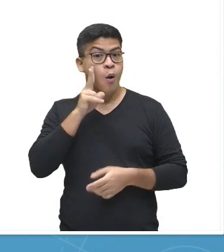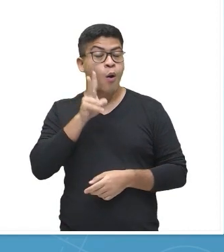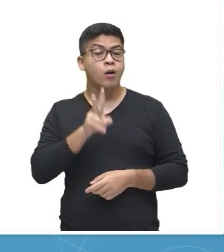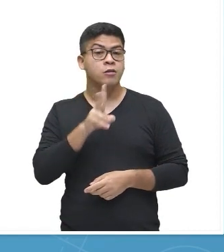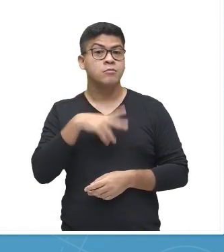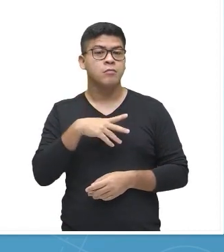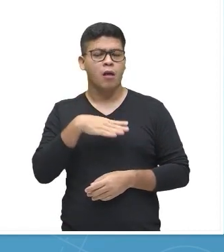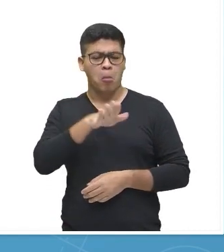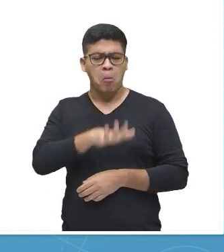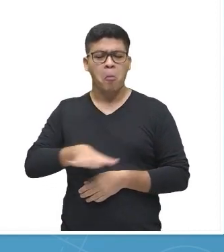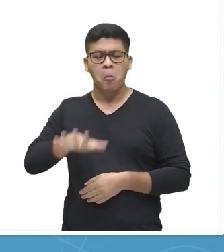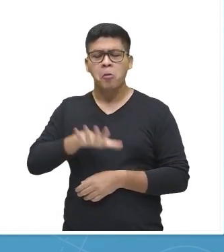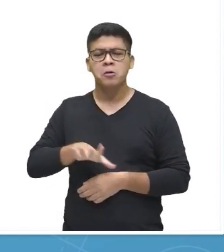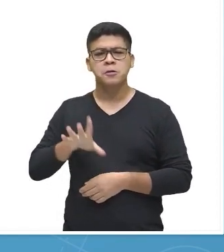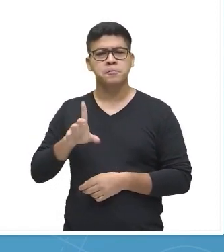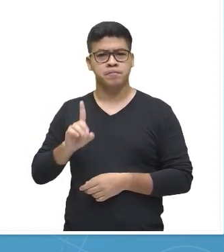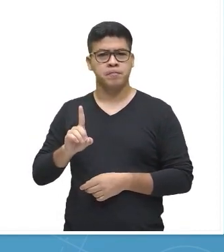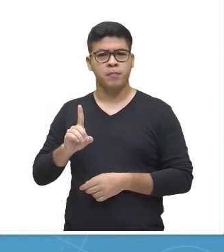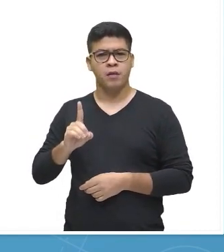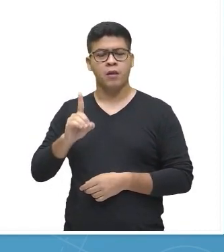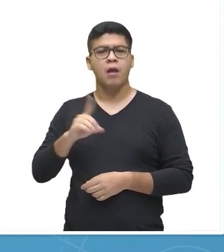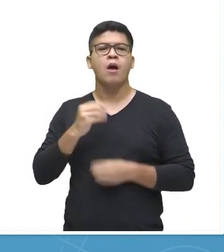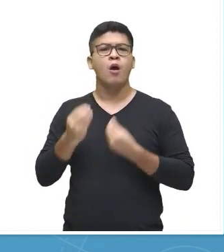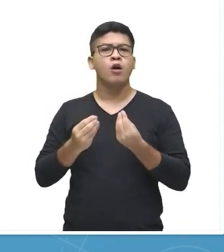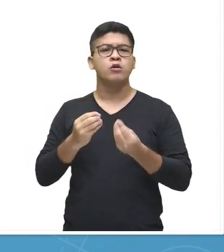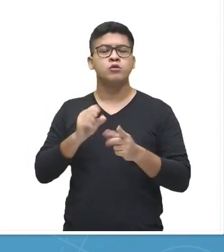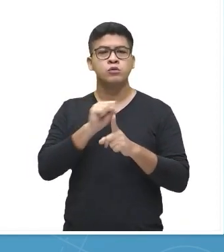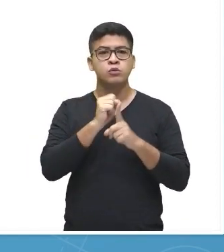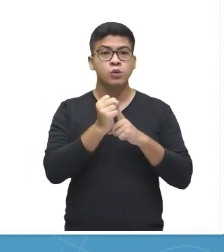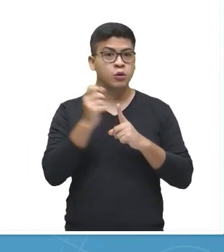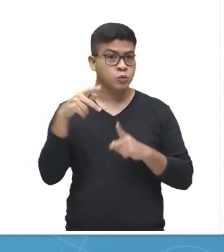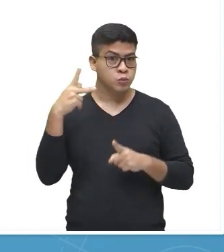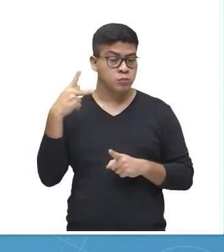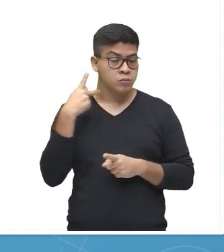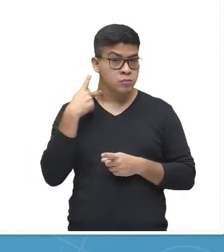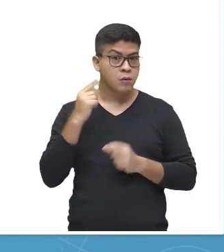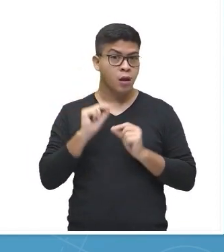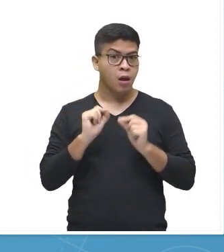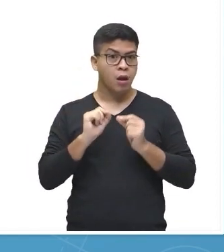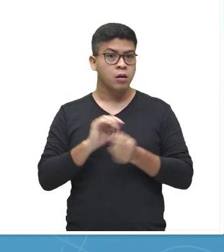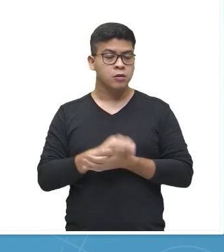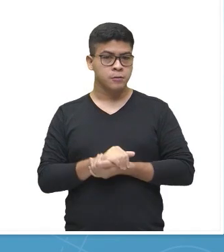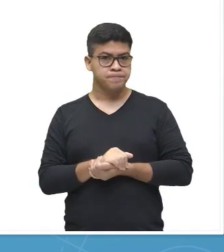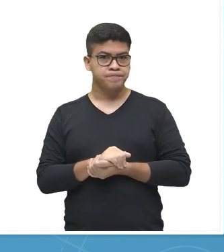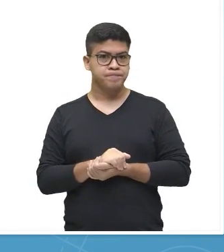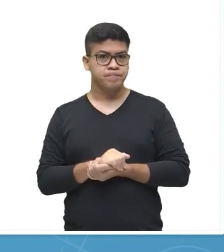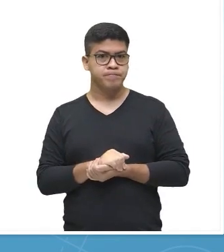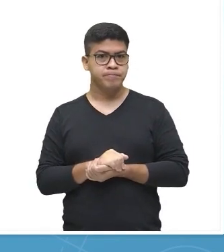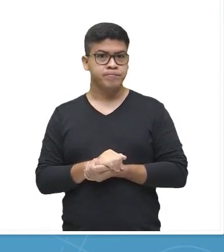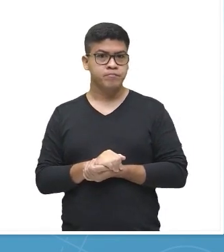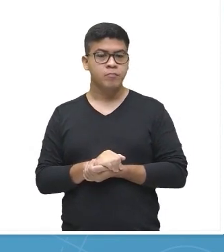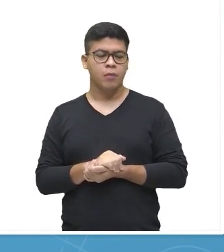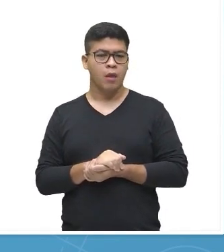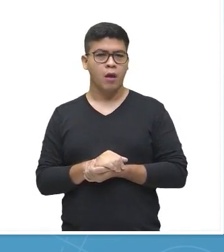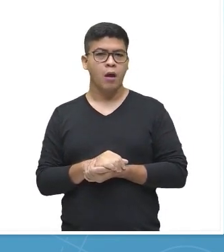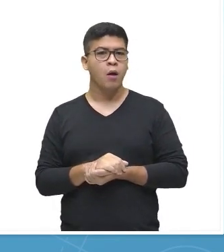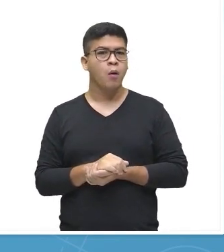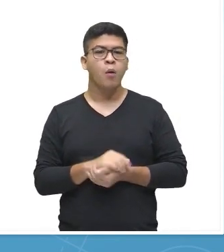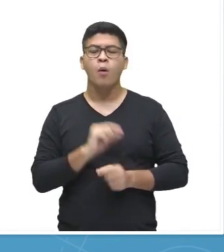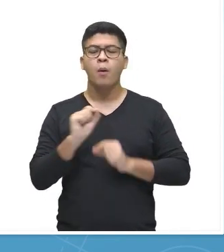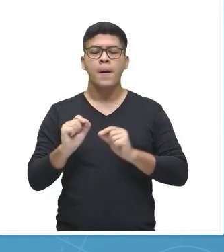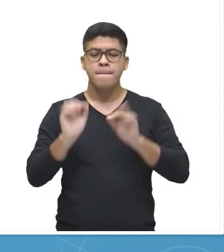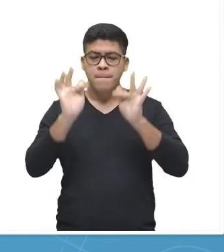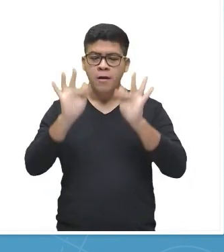desta dimensão que vocês viram e acertaram aí, sociopolítica, para encerrar a nossa